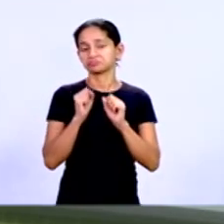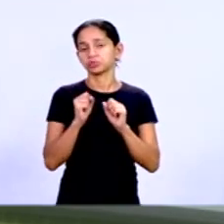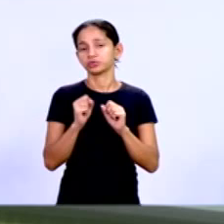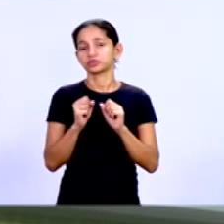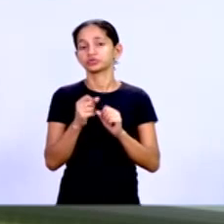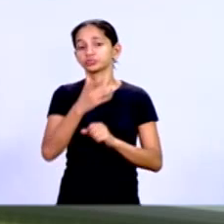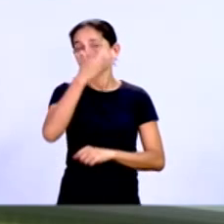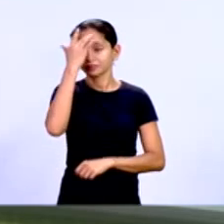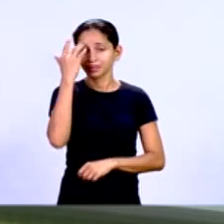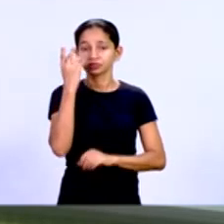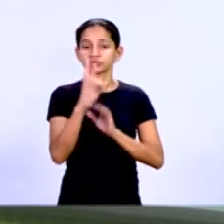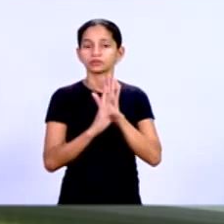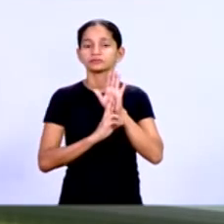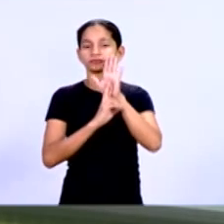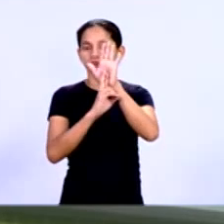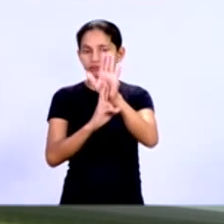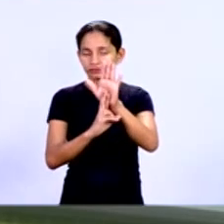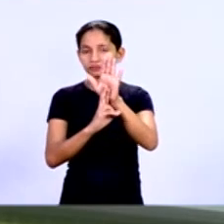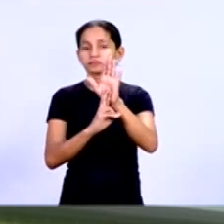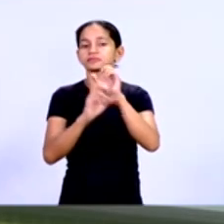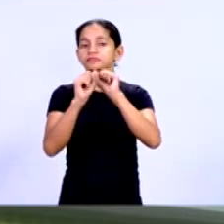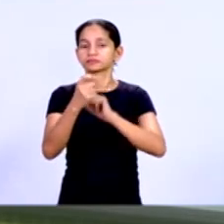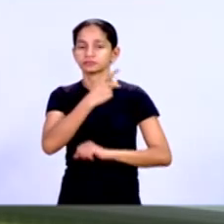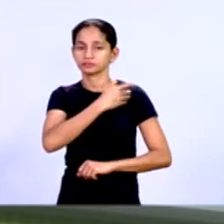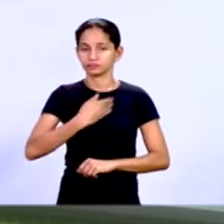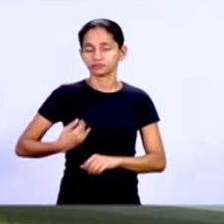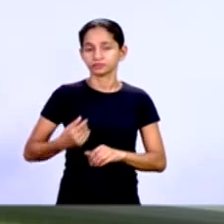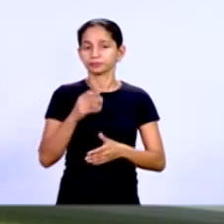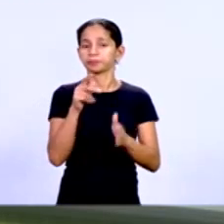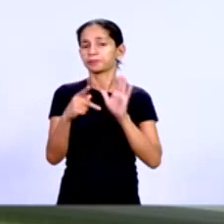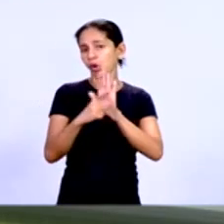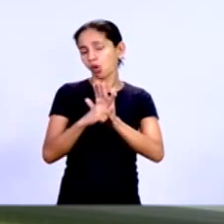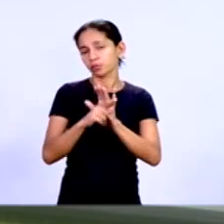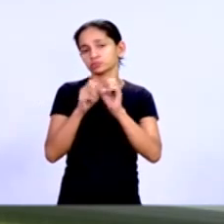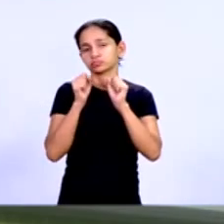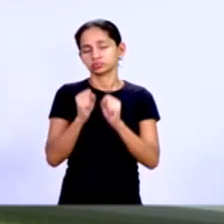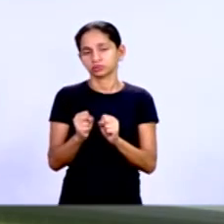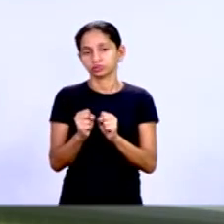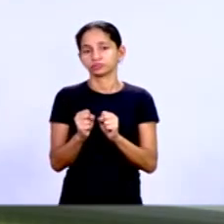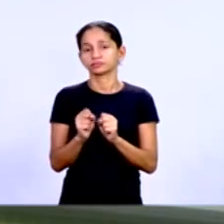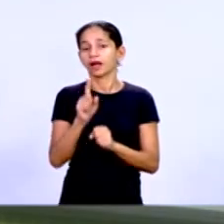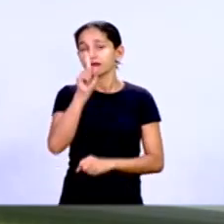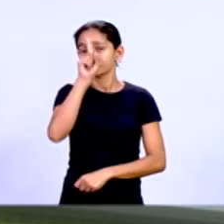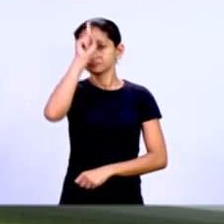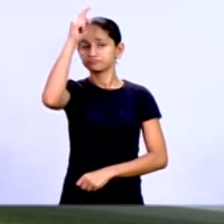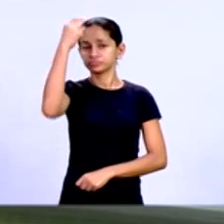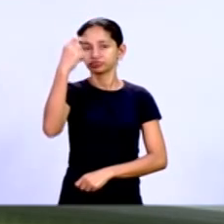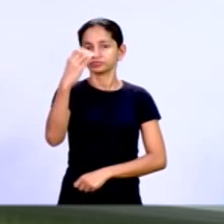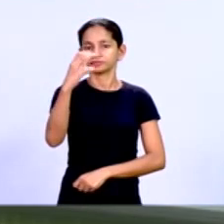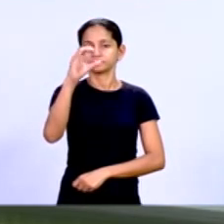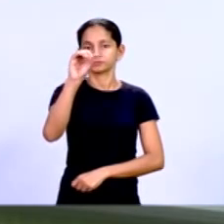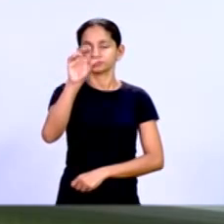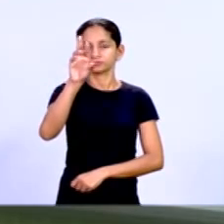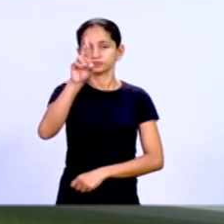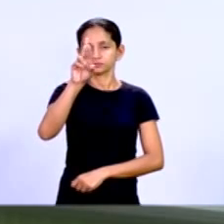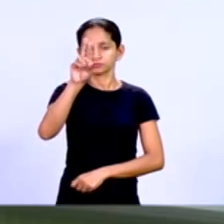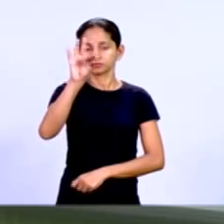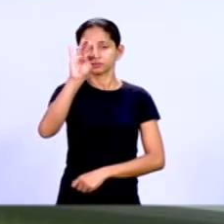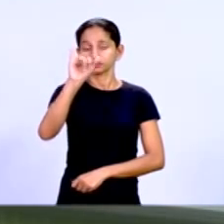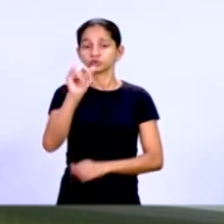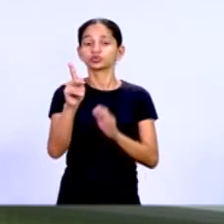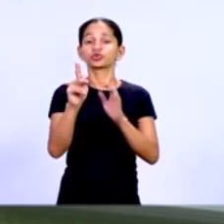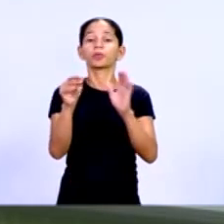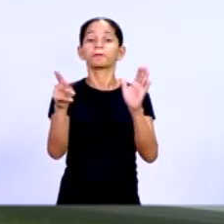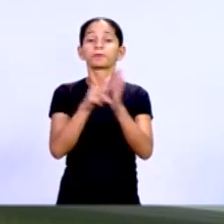um representante reconhecido pelo próprio governo, e esse criou-se a figura do corretor da Bolsa de Valores.